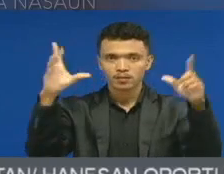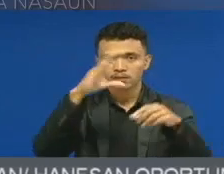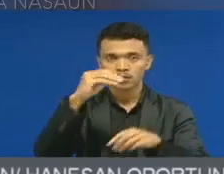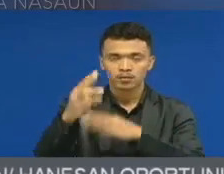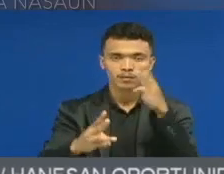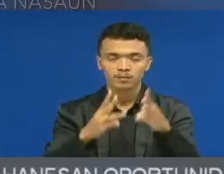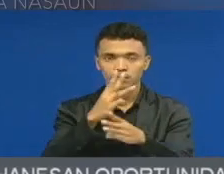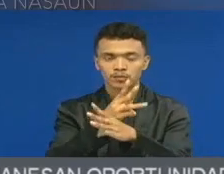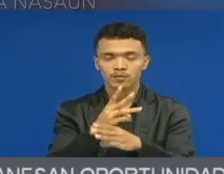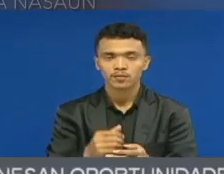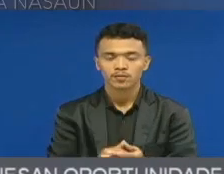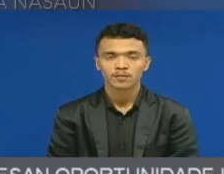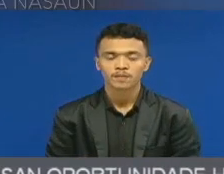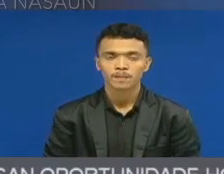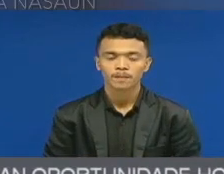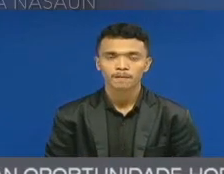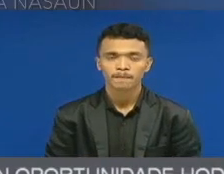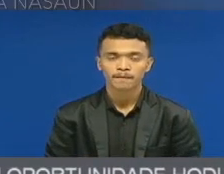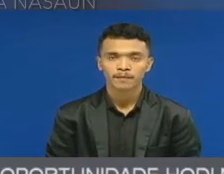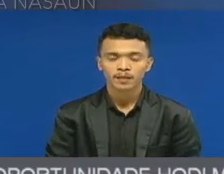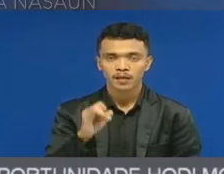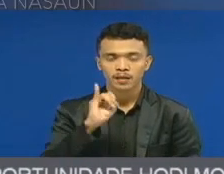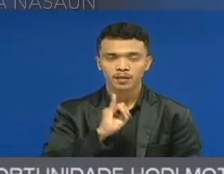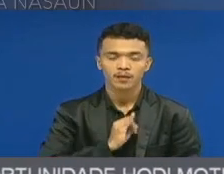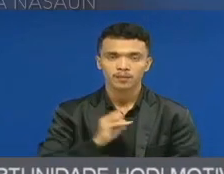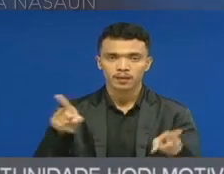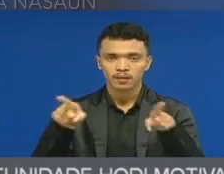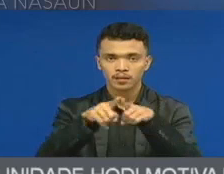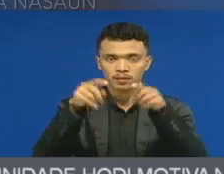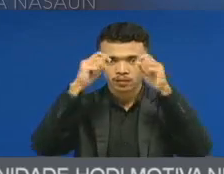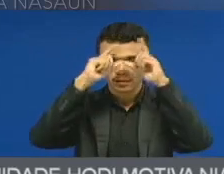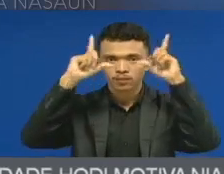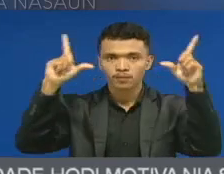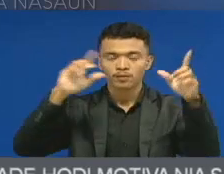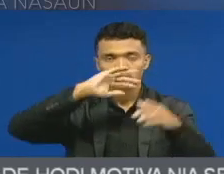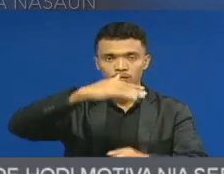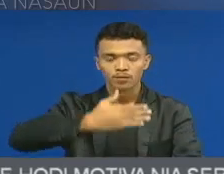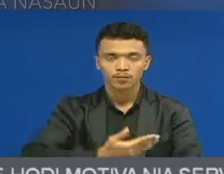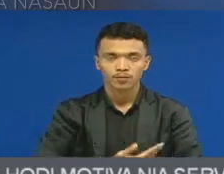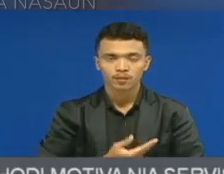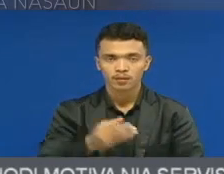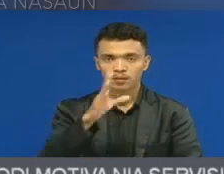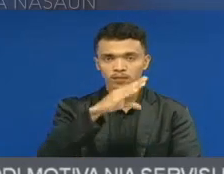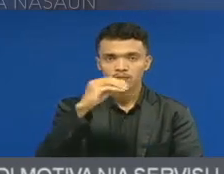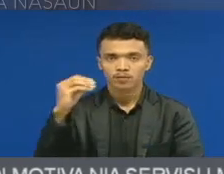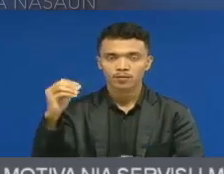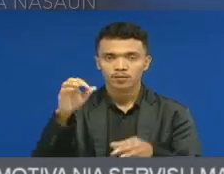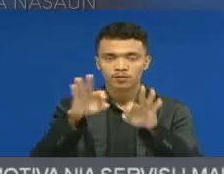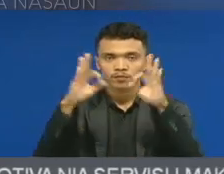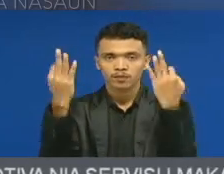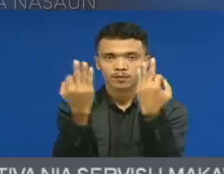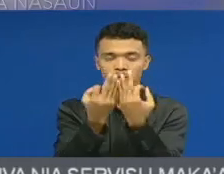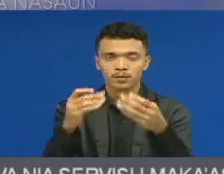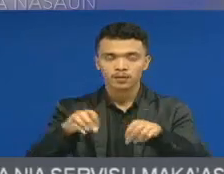toma. I how pessoal ane san Timorua nomos ho family ho